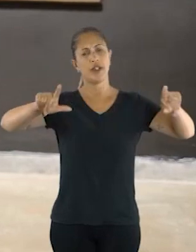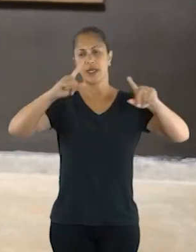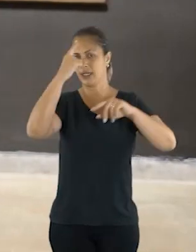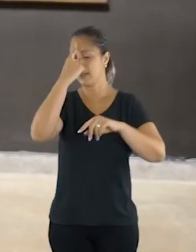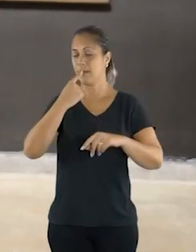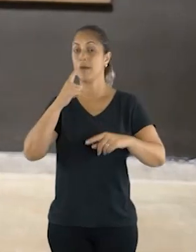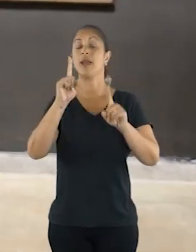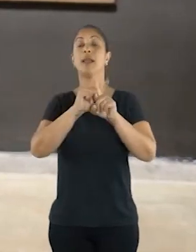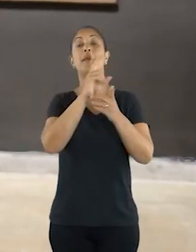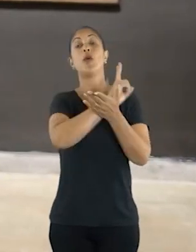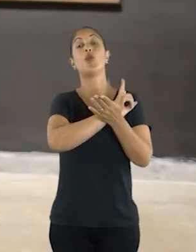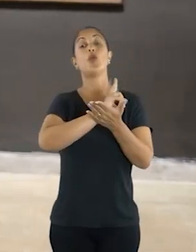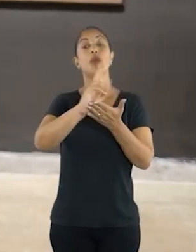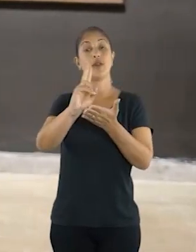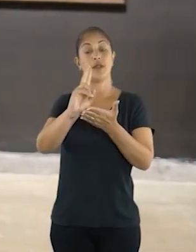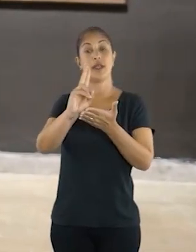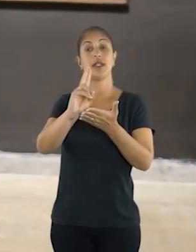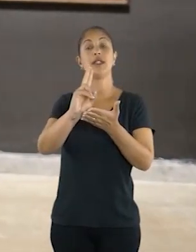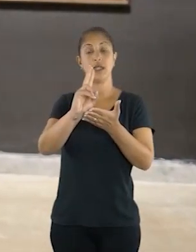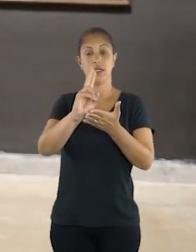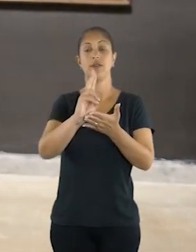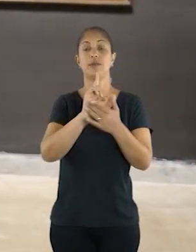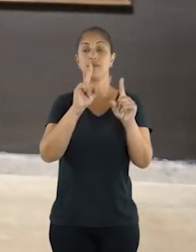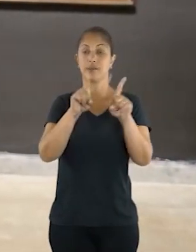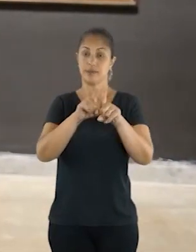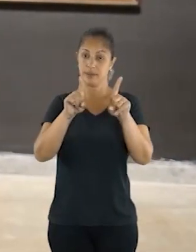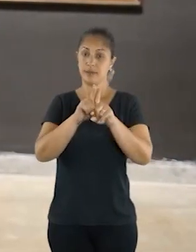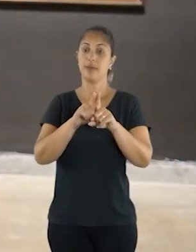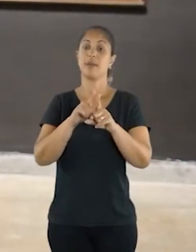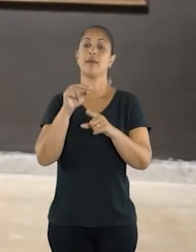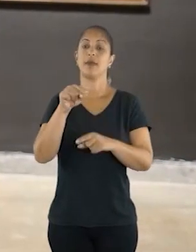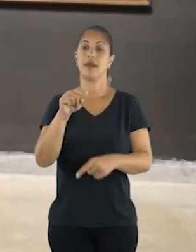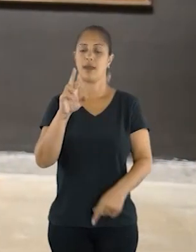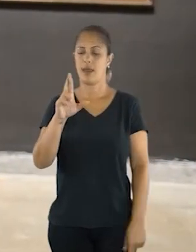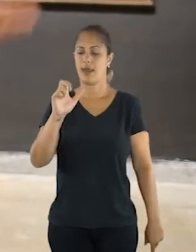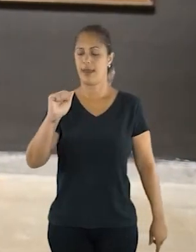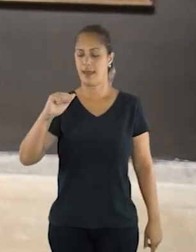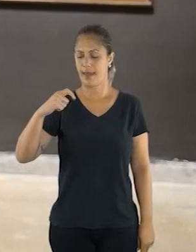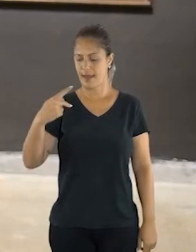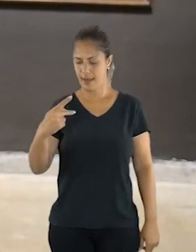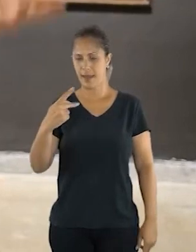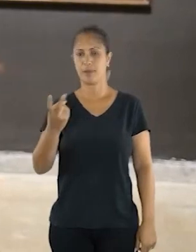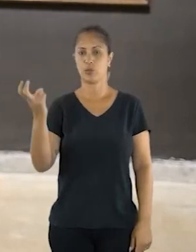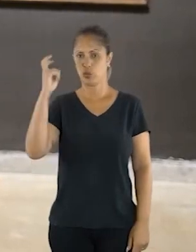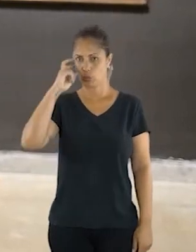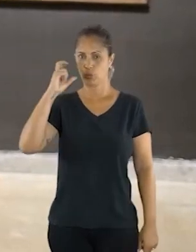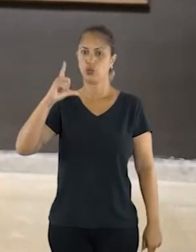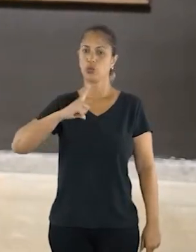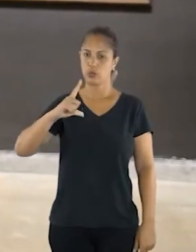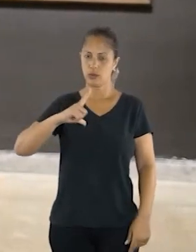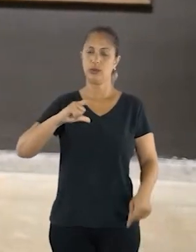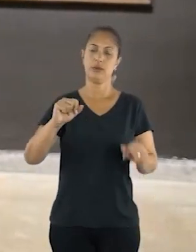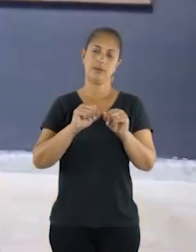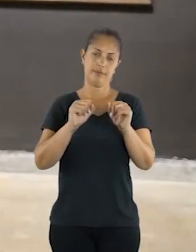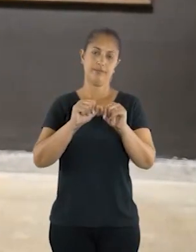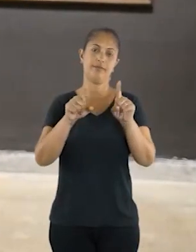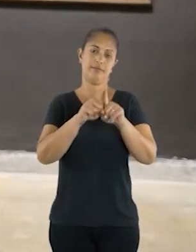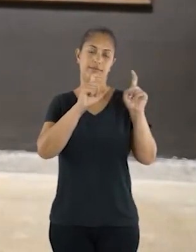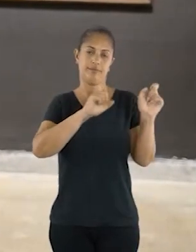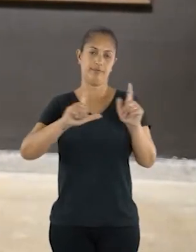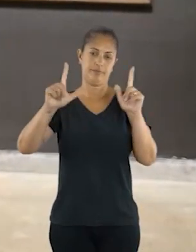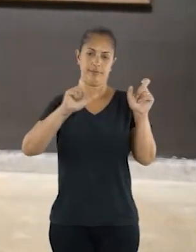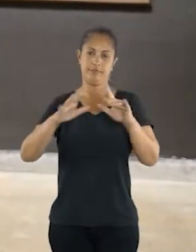à universidade e ao REC Cultural, que é um instituto que também tem obras aqui